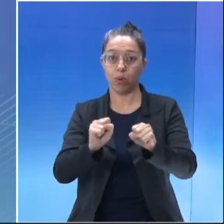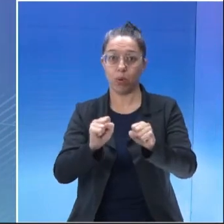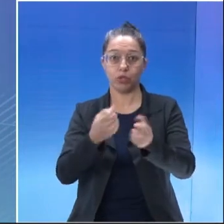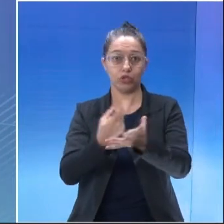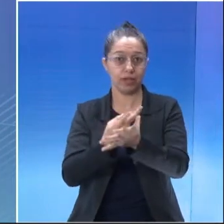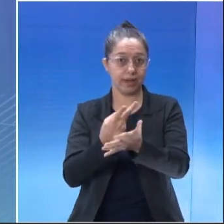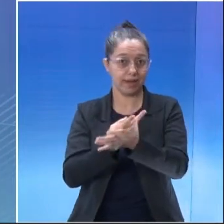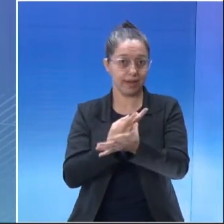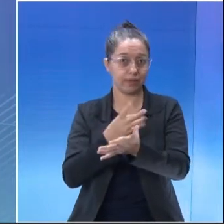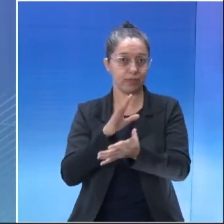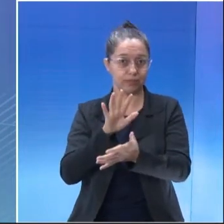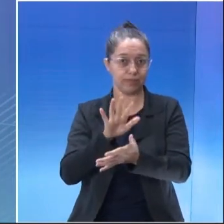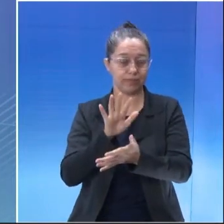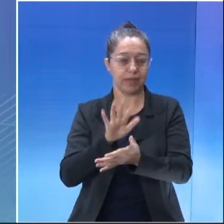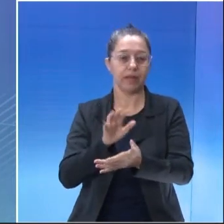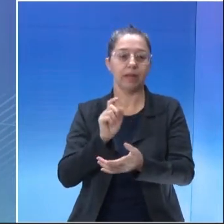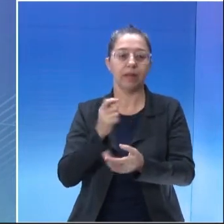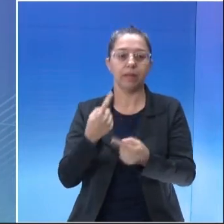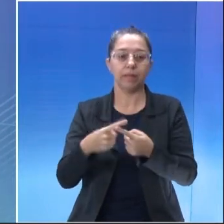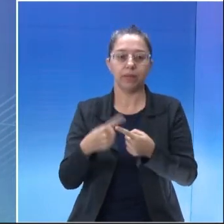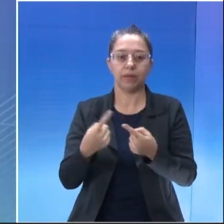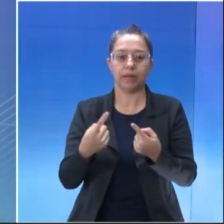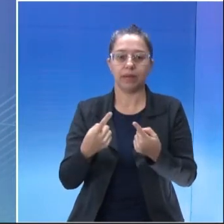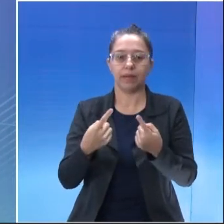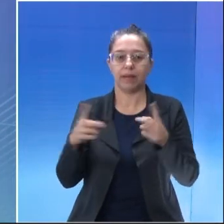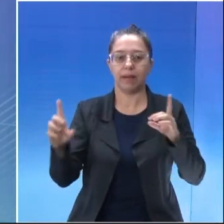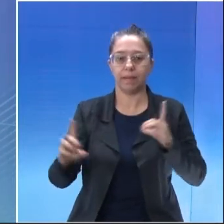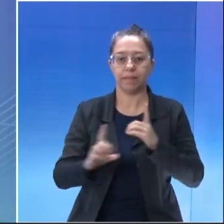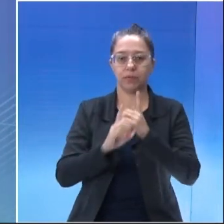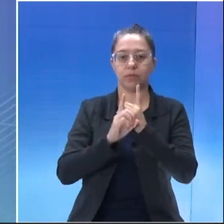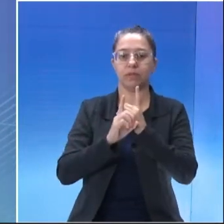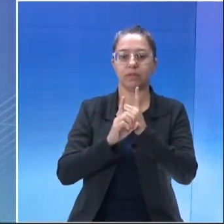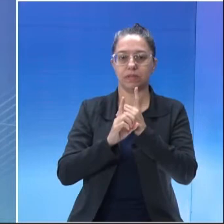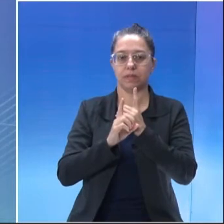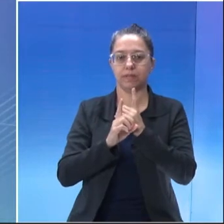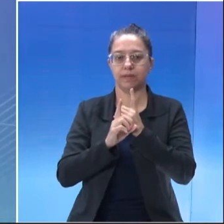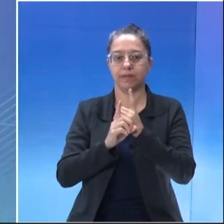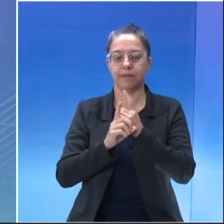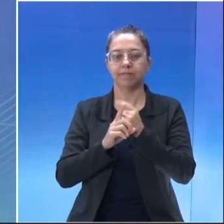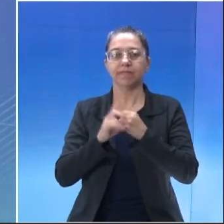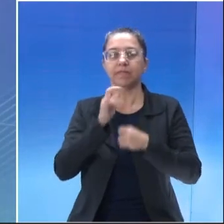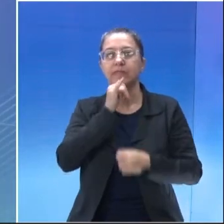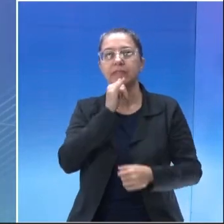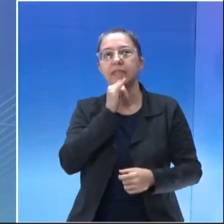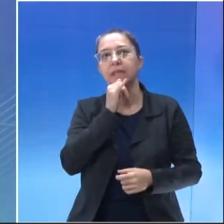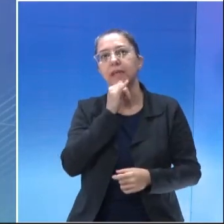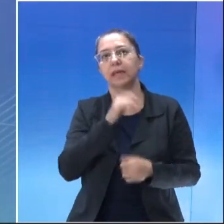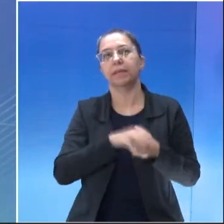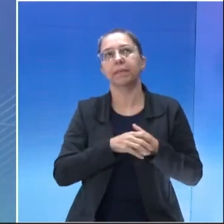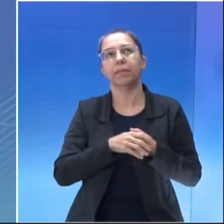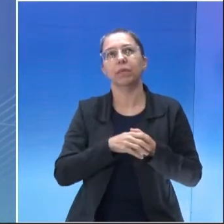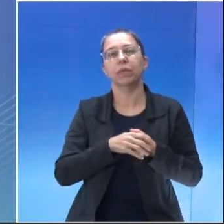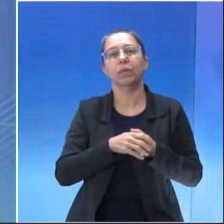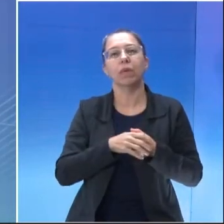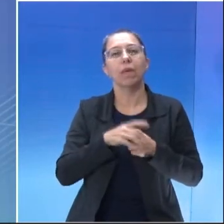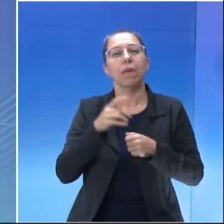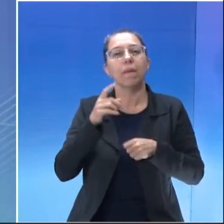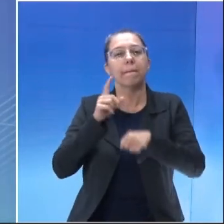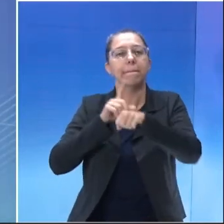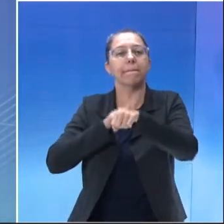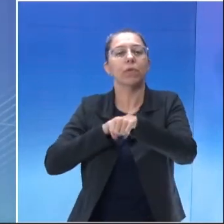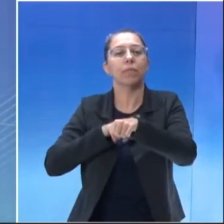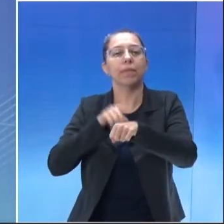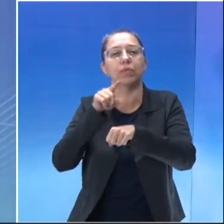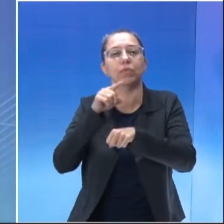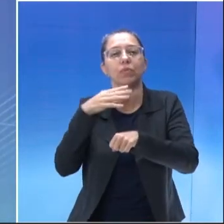está muito próximo de você, que realmente isso acontece, essa oposição. O dia que você acha que não vai acontecer nada, acontece uma